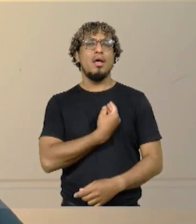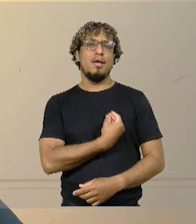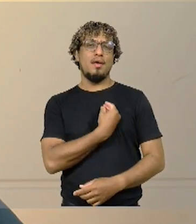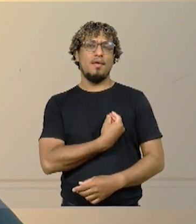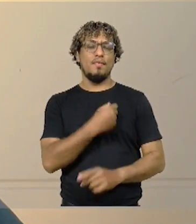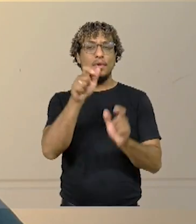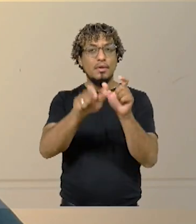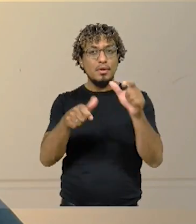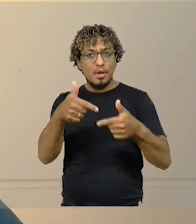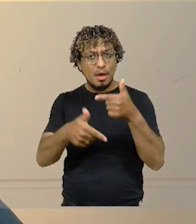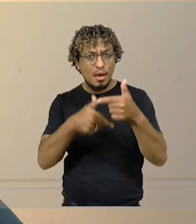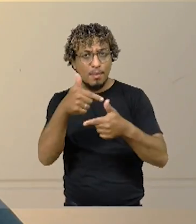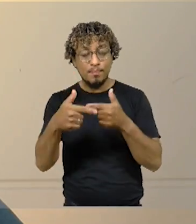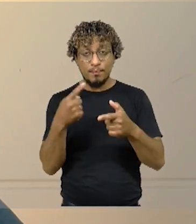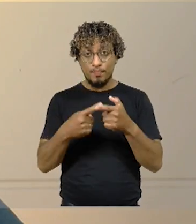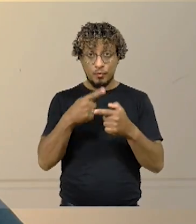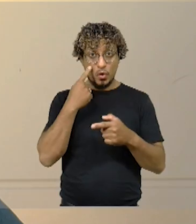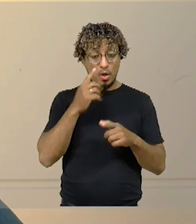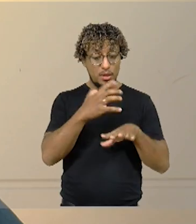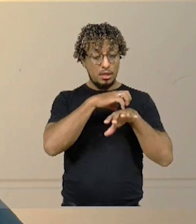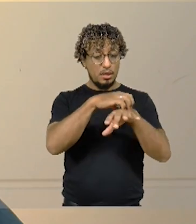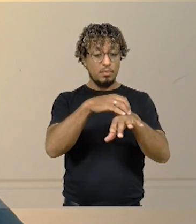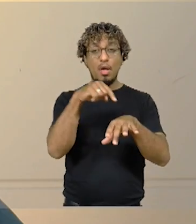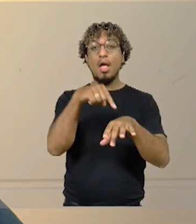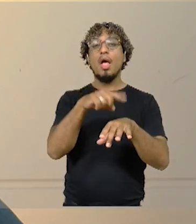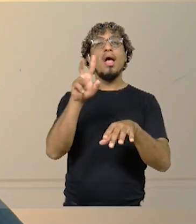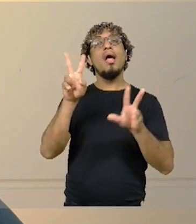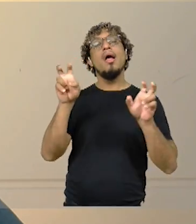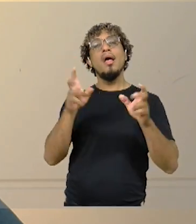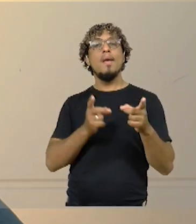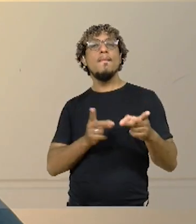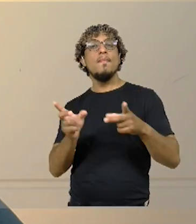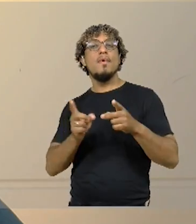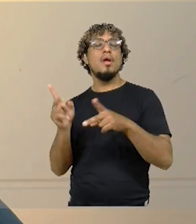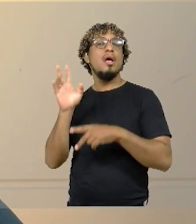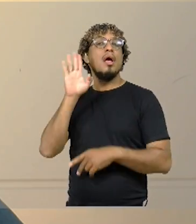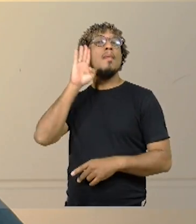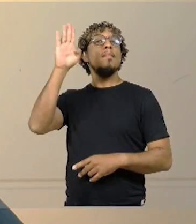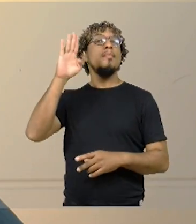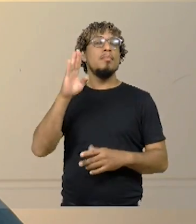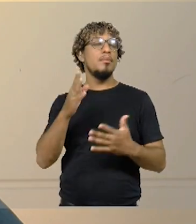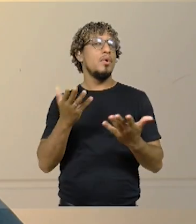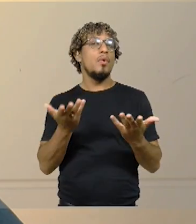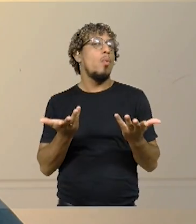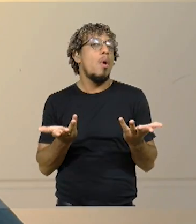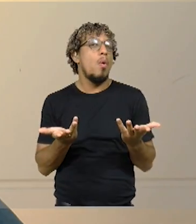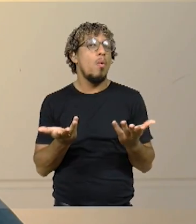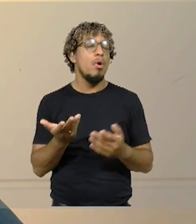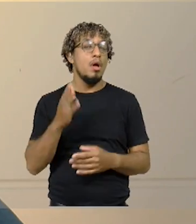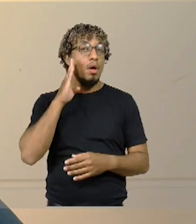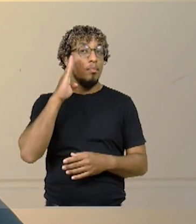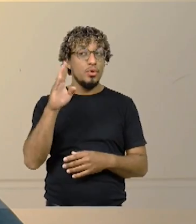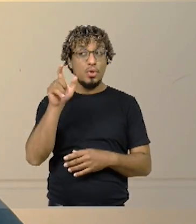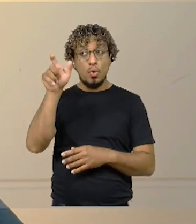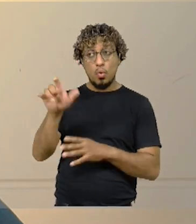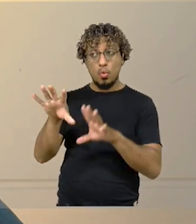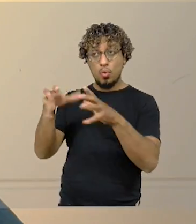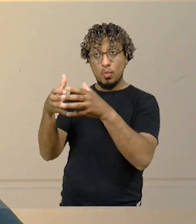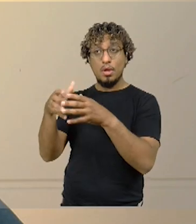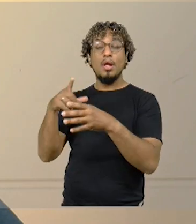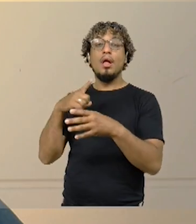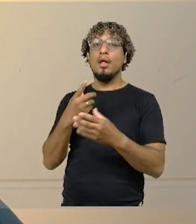né? Fazer ciclofaixas, não essas ciclofaixas que estão aí, que não tem ciclovia, só tem ciclofaixa, né? Então você